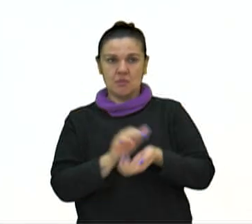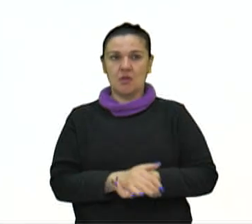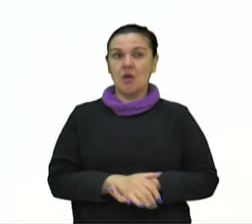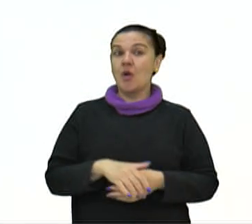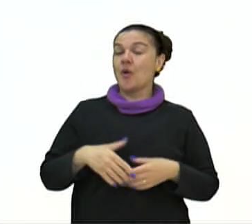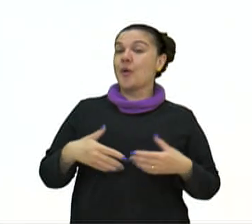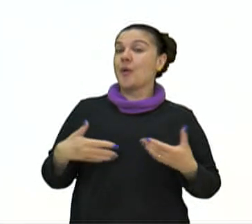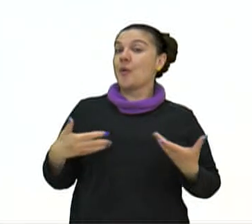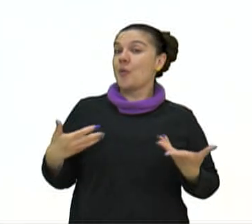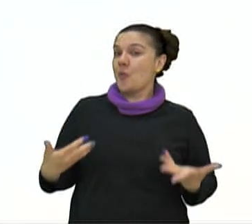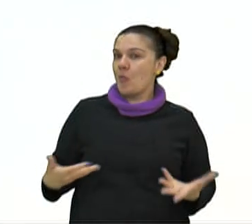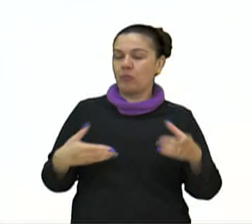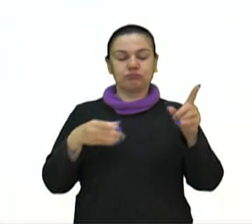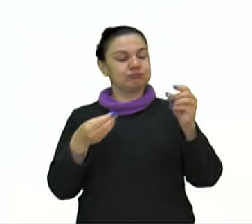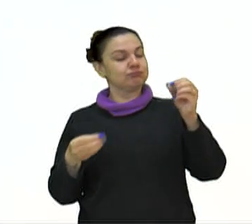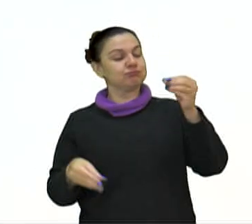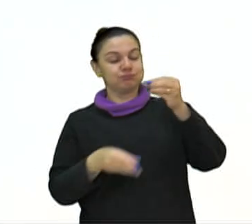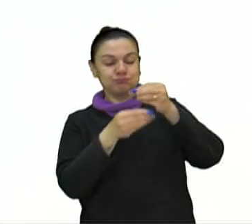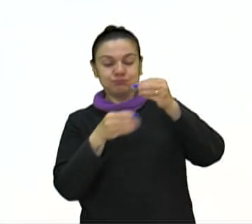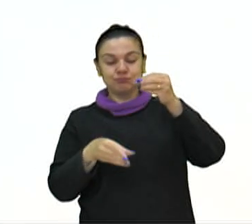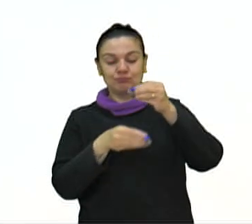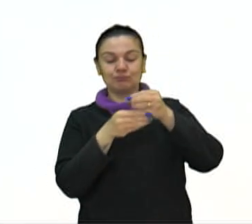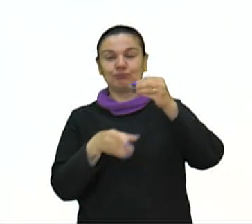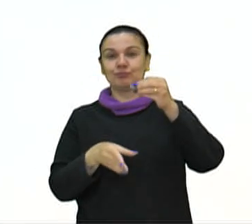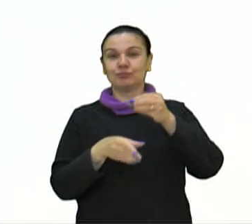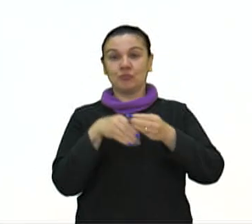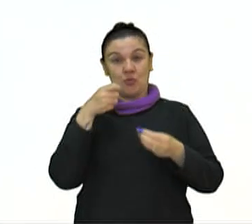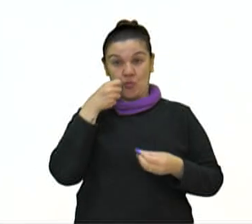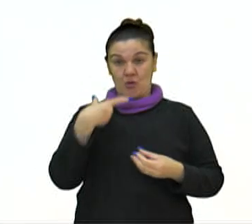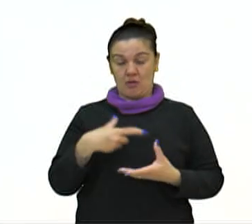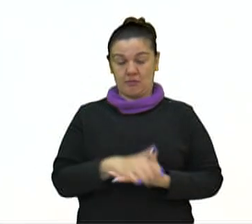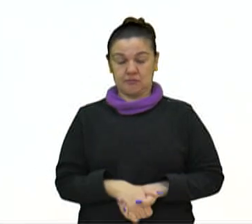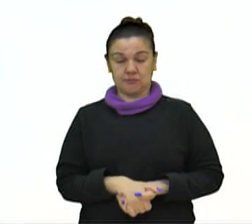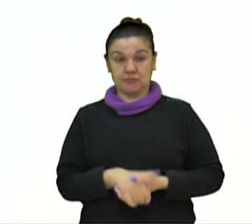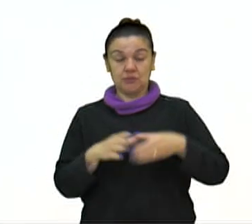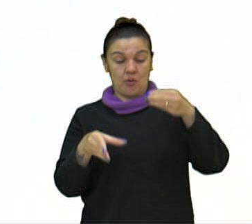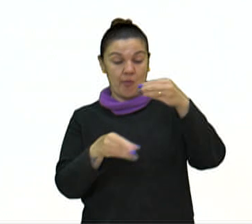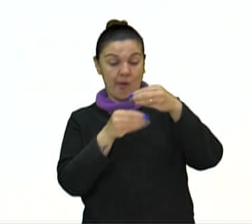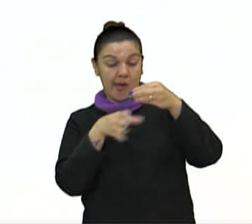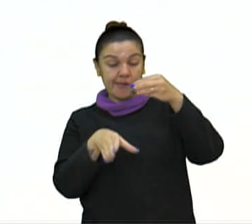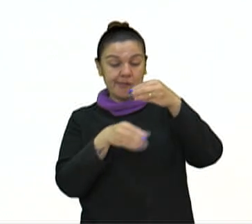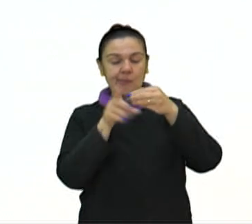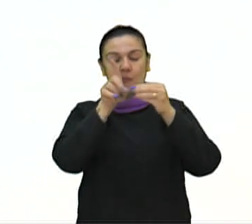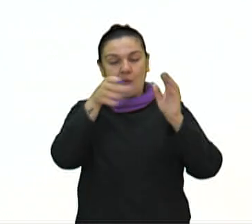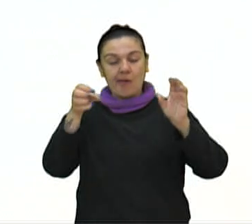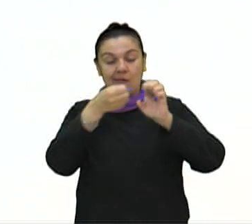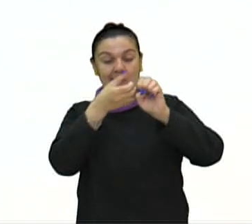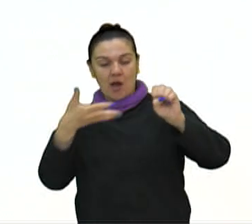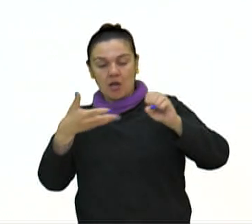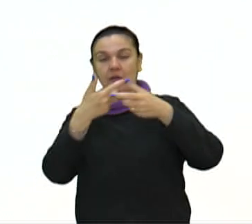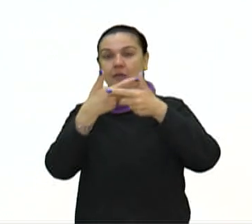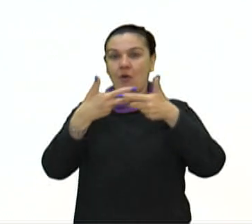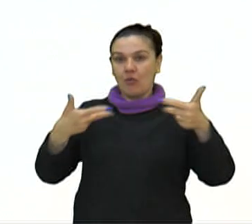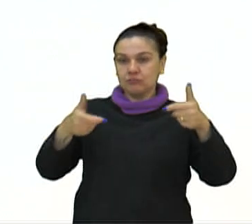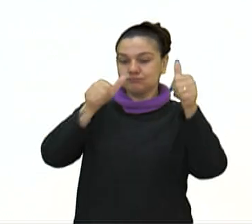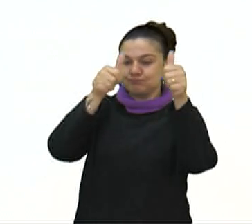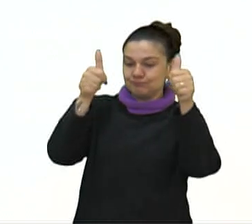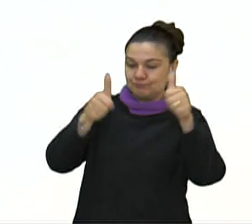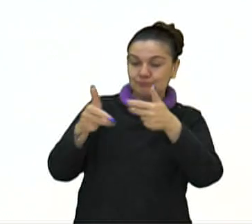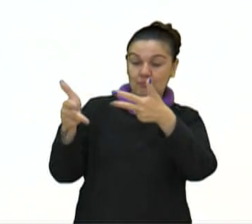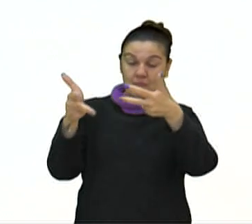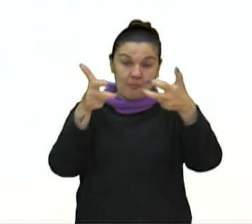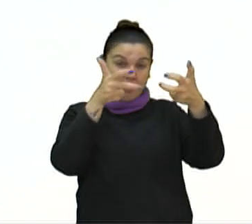quais seriam os atributos do gato? Atributos são características, são aspectos que nós